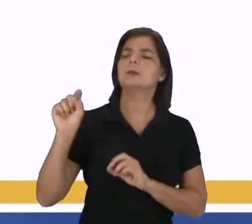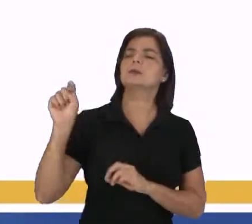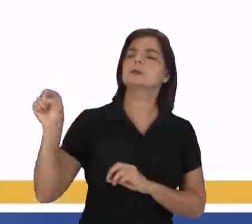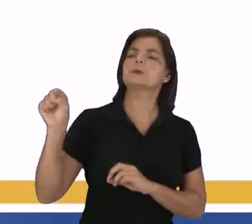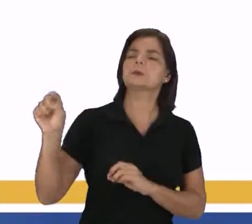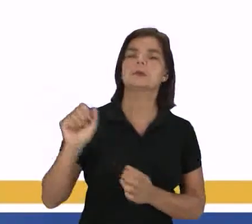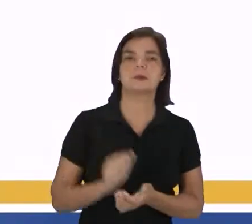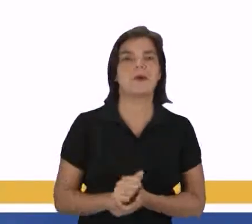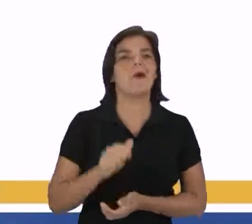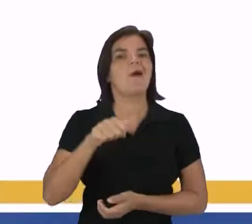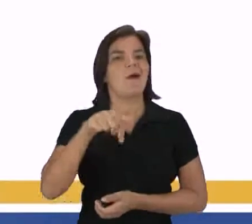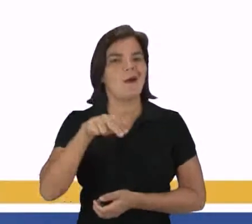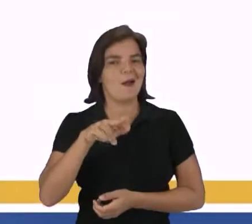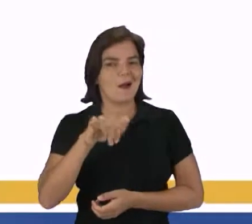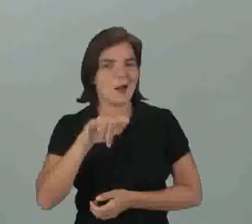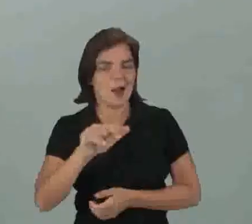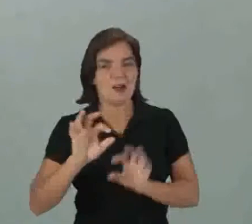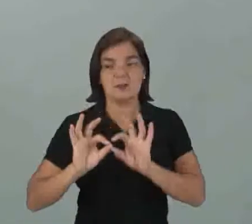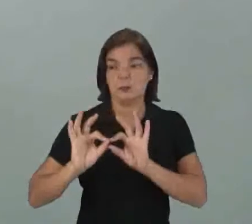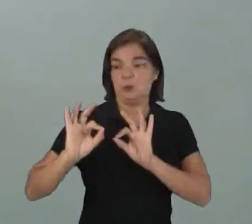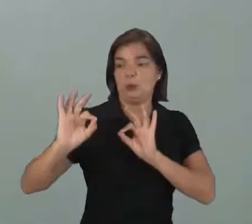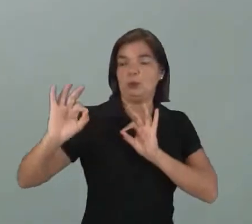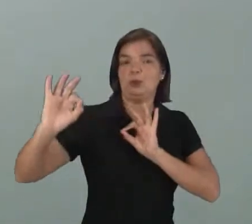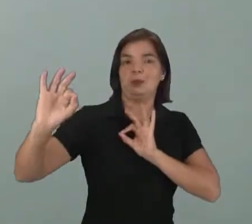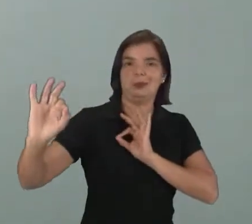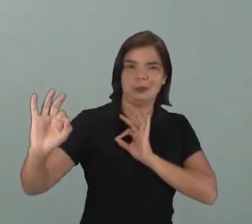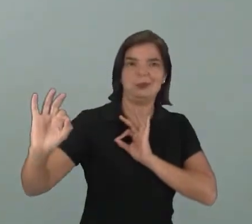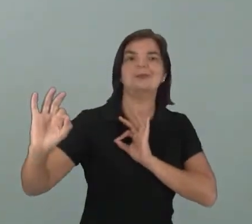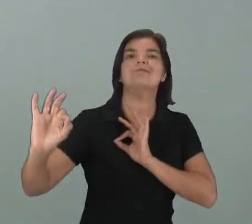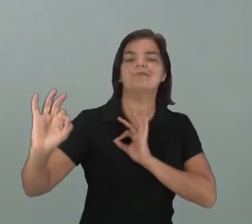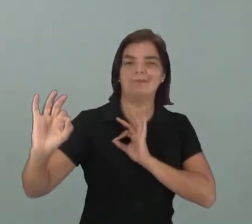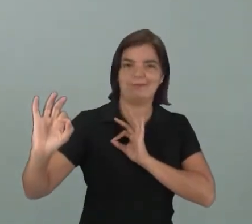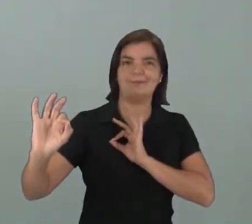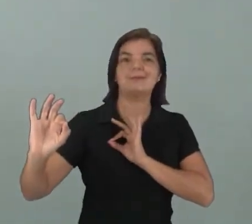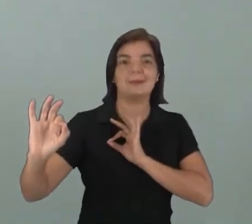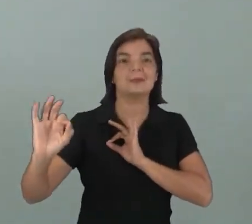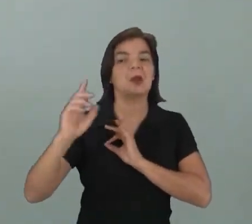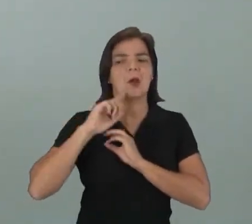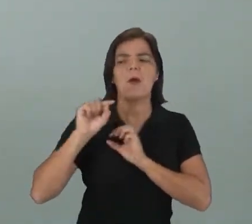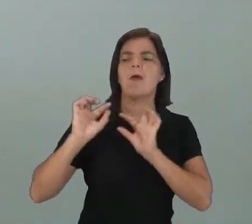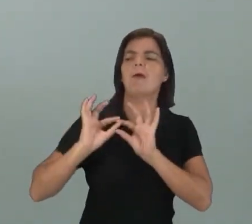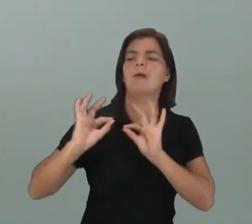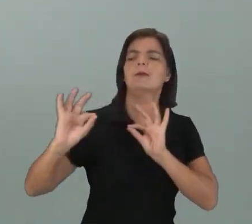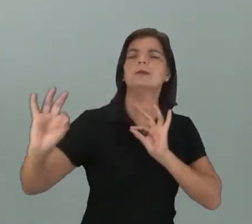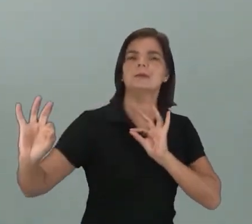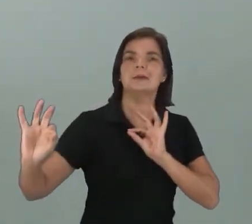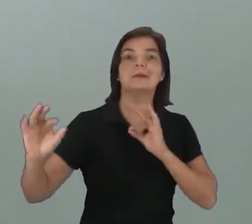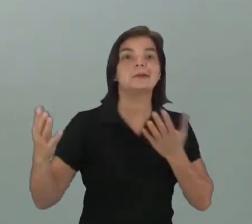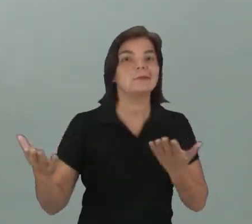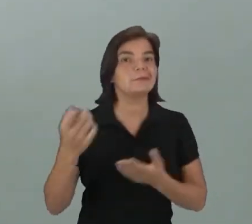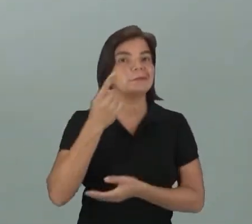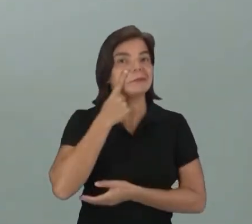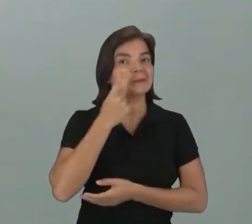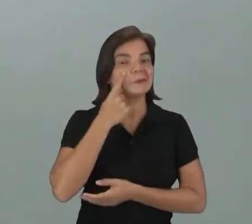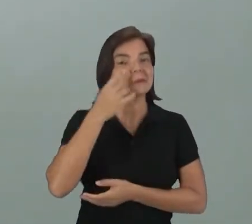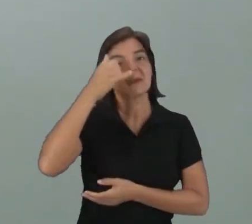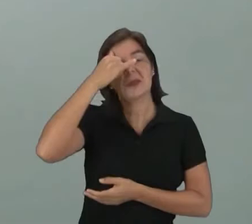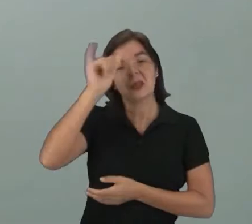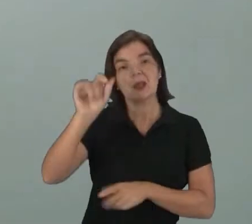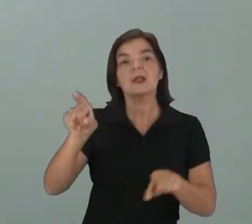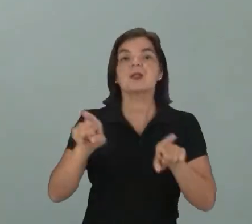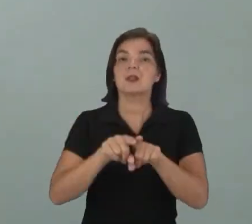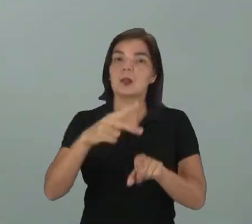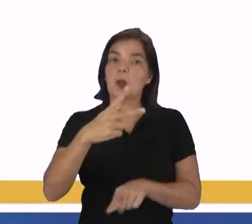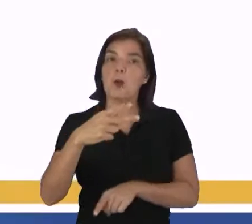Aquilo. Esse sim. Veja que o distanciamento agora ele parece ser maior. Ele diz aquilo. Olha só a ideia que